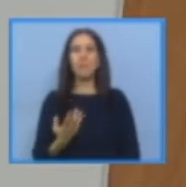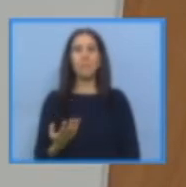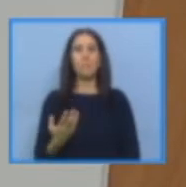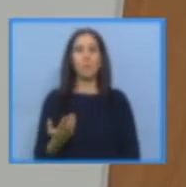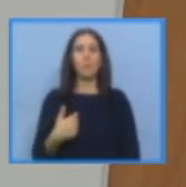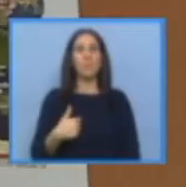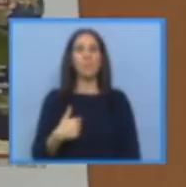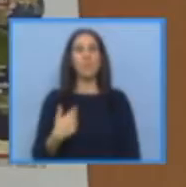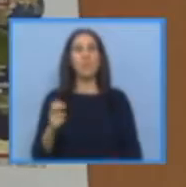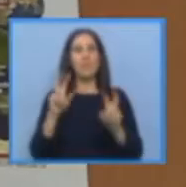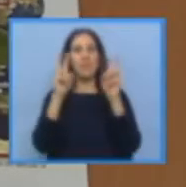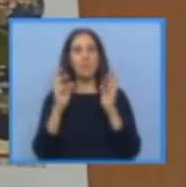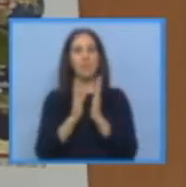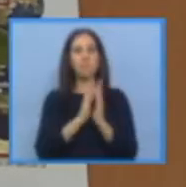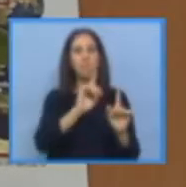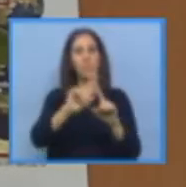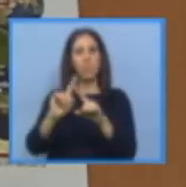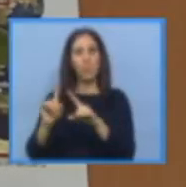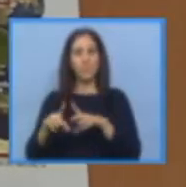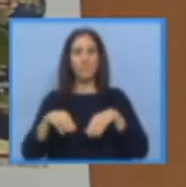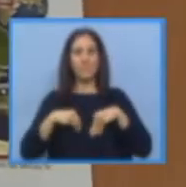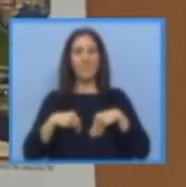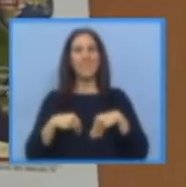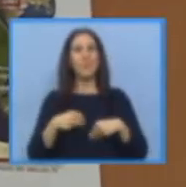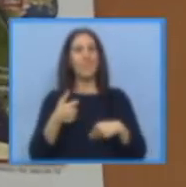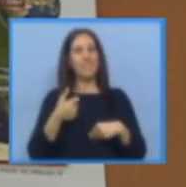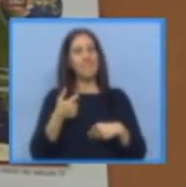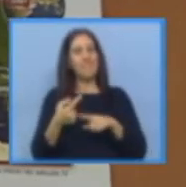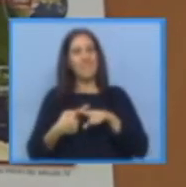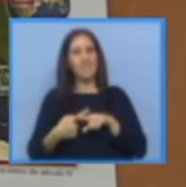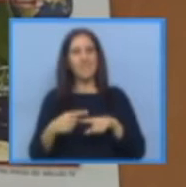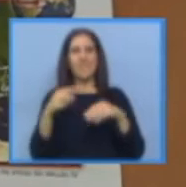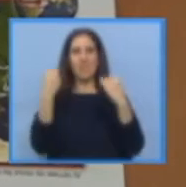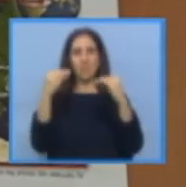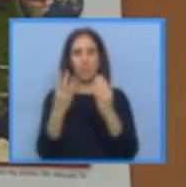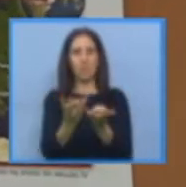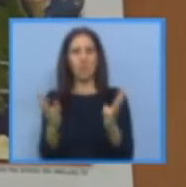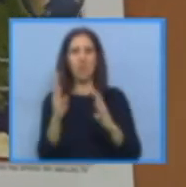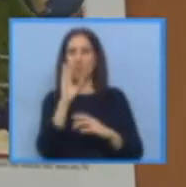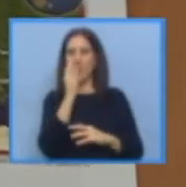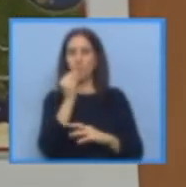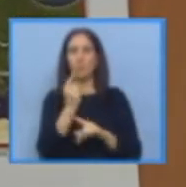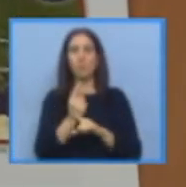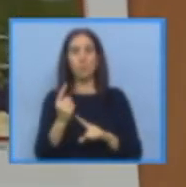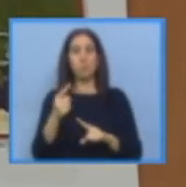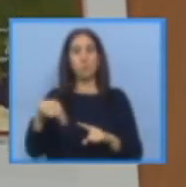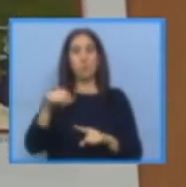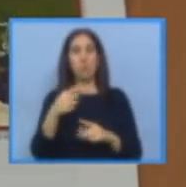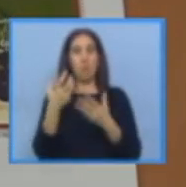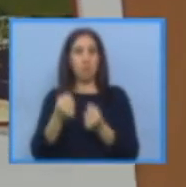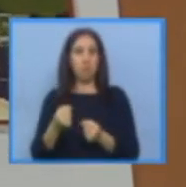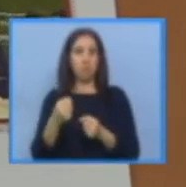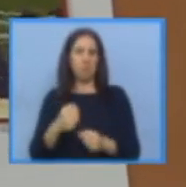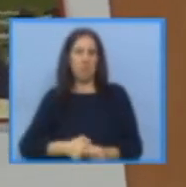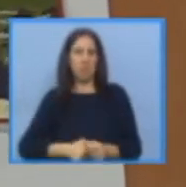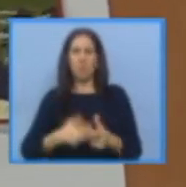Pronto, o tema do ecumenismo é um tema que eu gosto muito de lecionar com os alunos. Porque, pronto, muitos deles são católicos, na